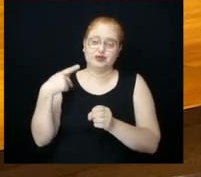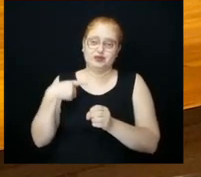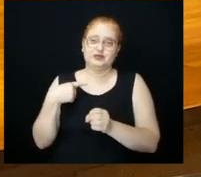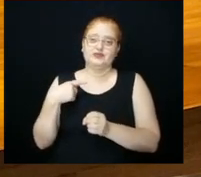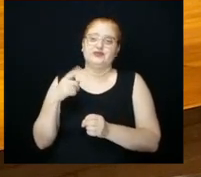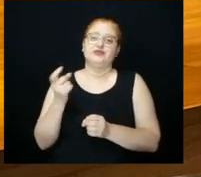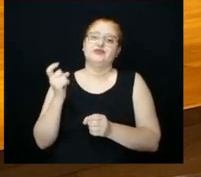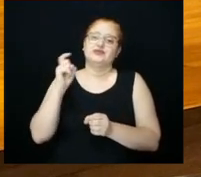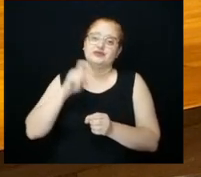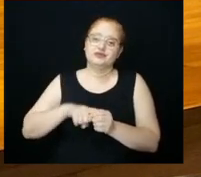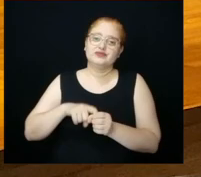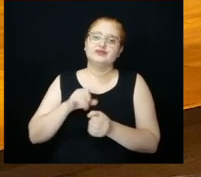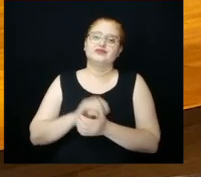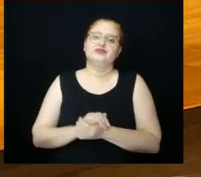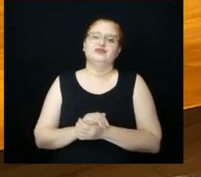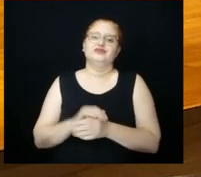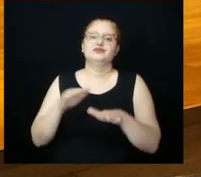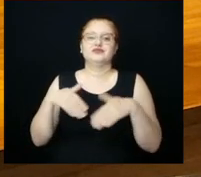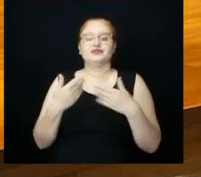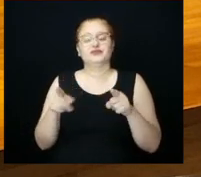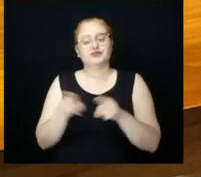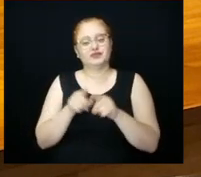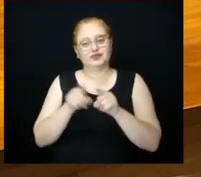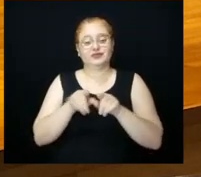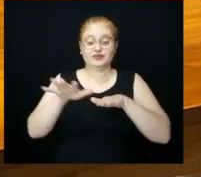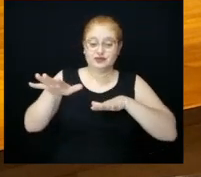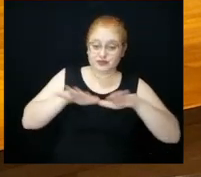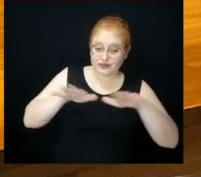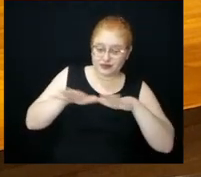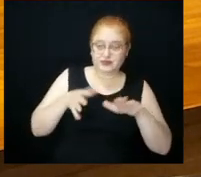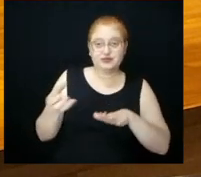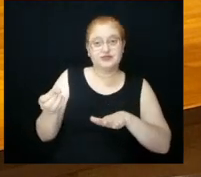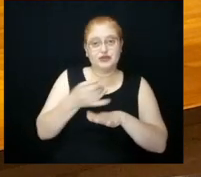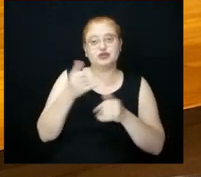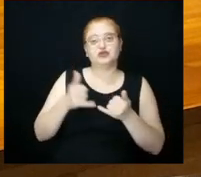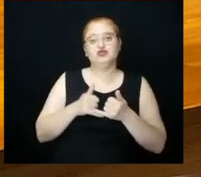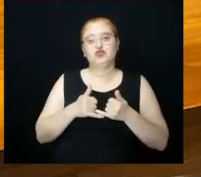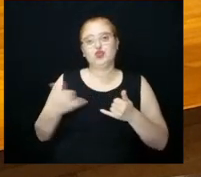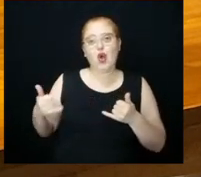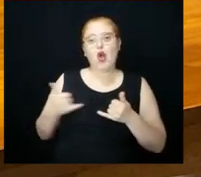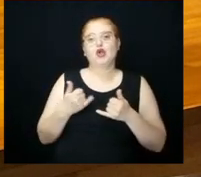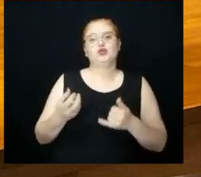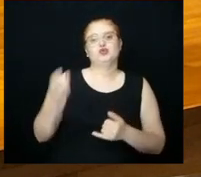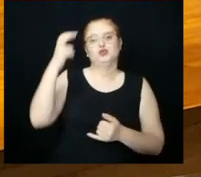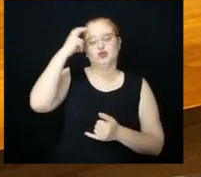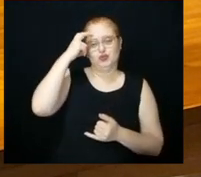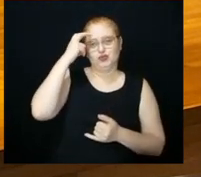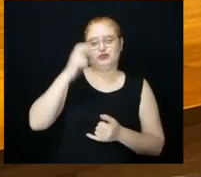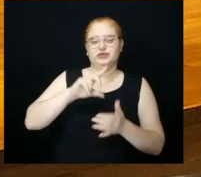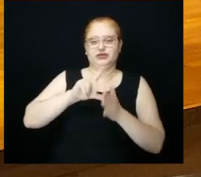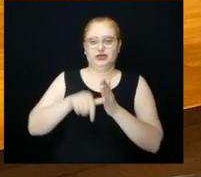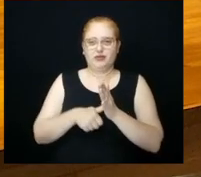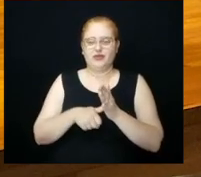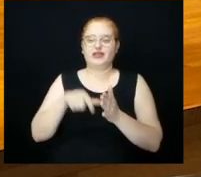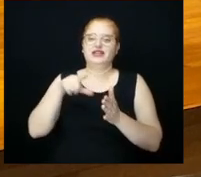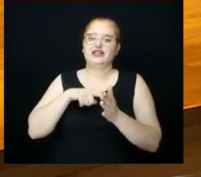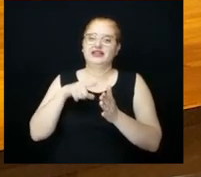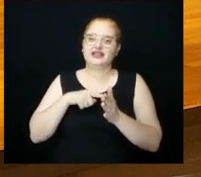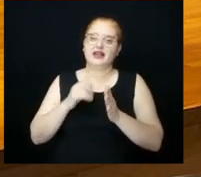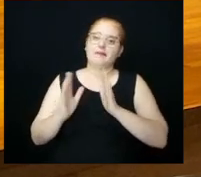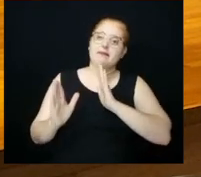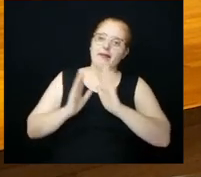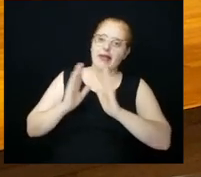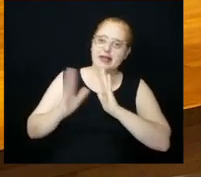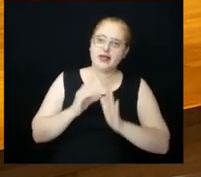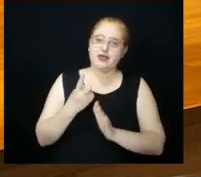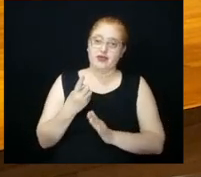de novo, então, também, este movimento de um novo choque cultural. Depois que ela passa por todo aquele período